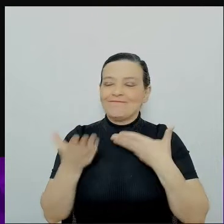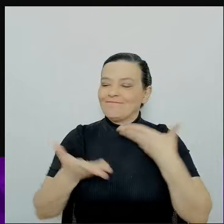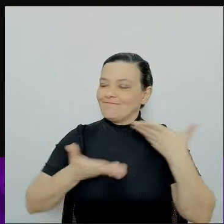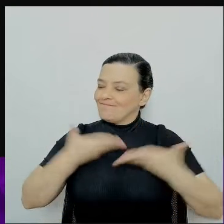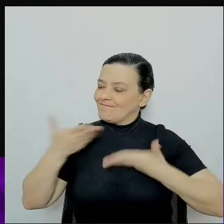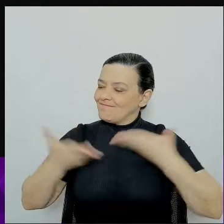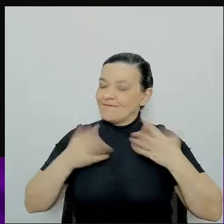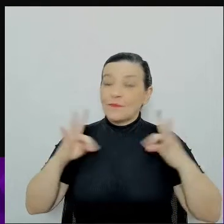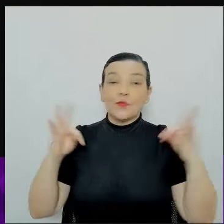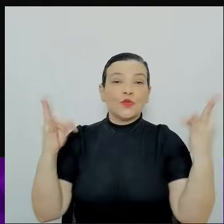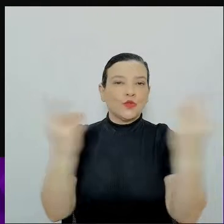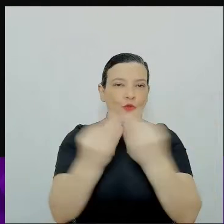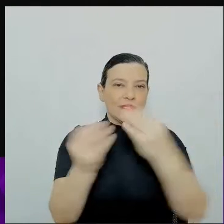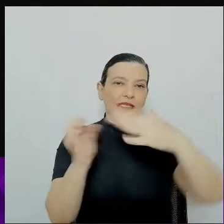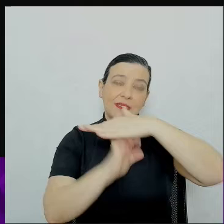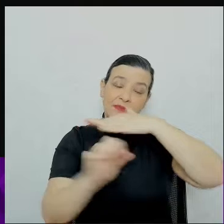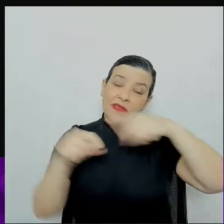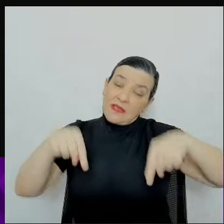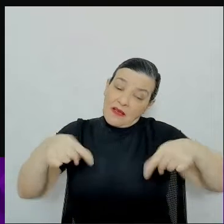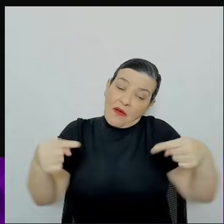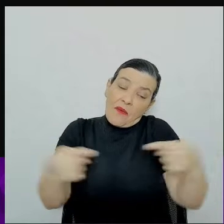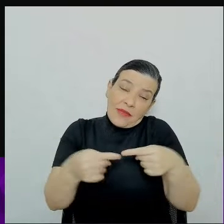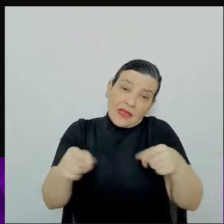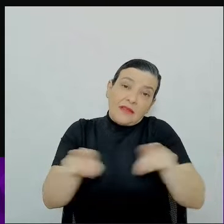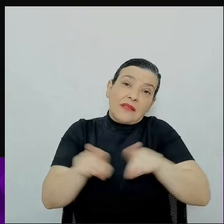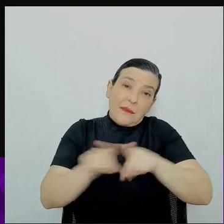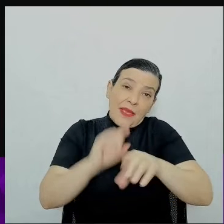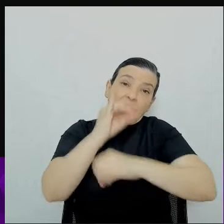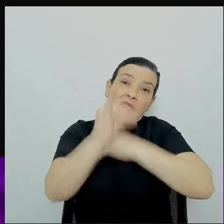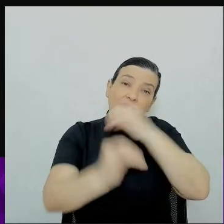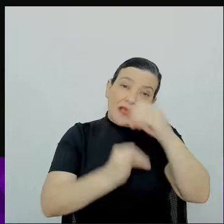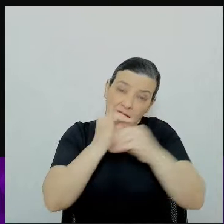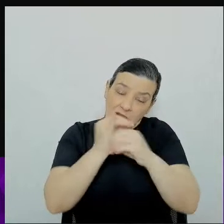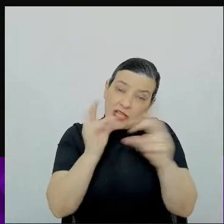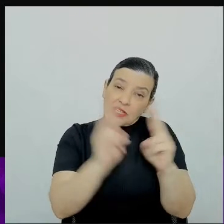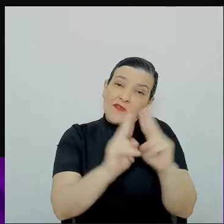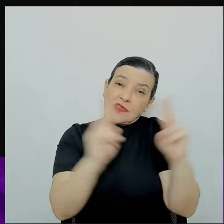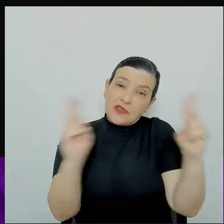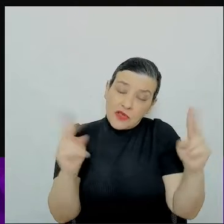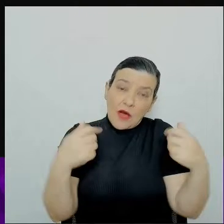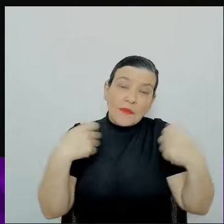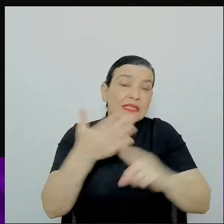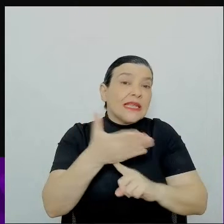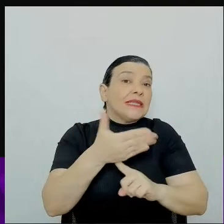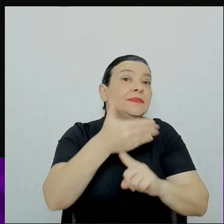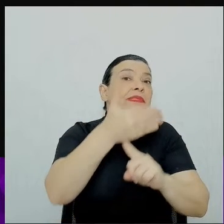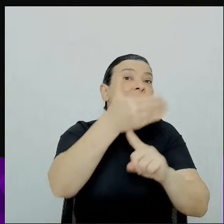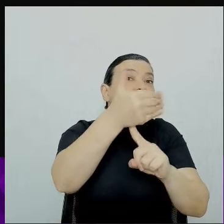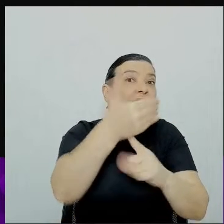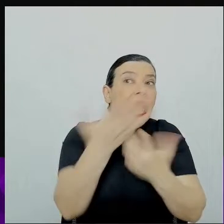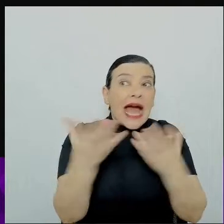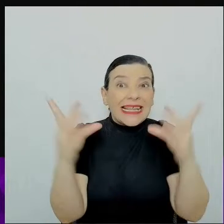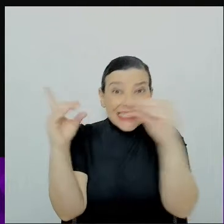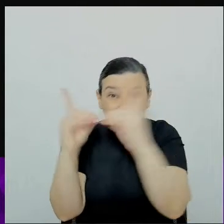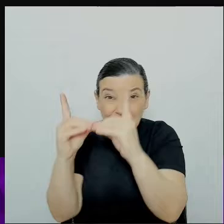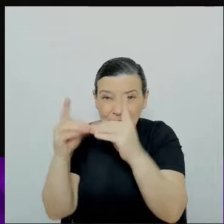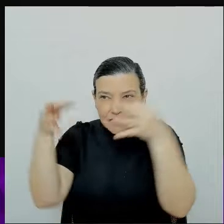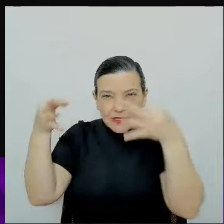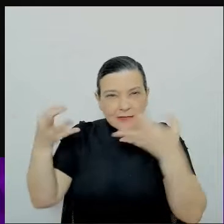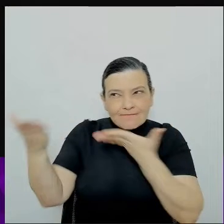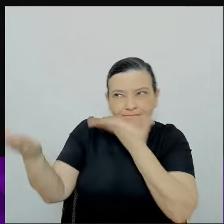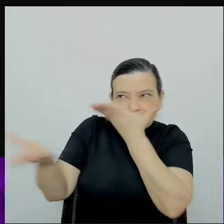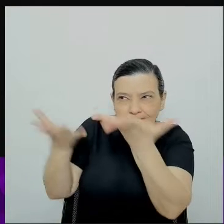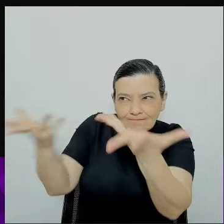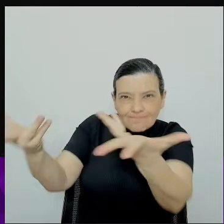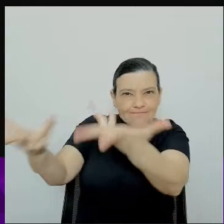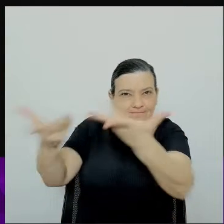que a gente está vivendo. A gente precisa mapear na tecnologia as expectativas líquidas que estão sendo geradas nos nossos clientes, né, e